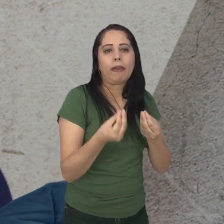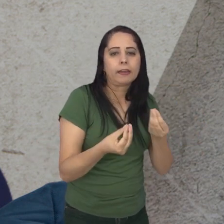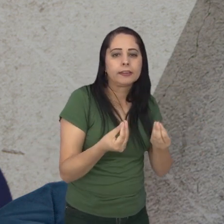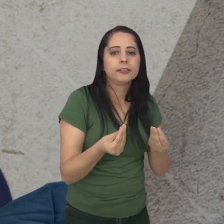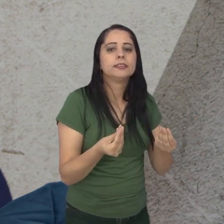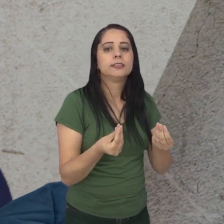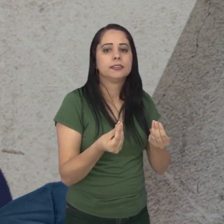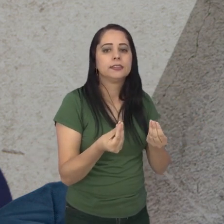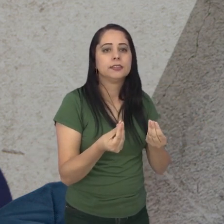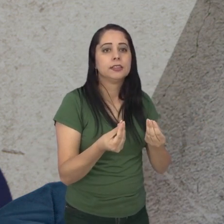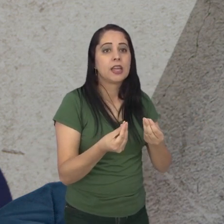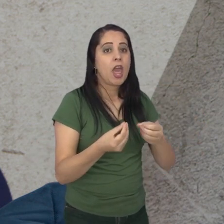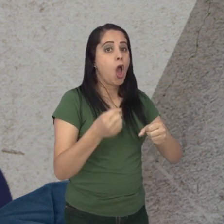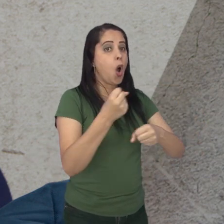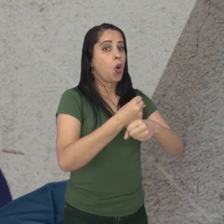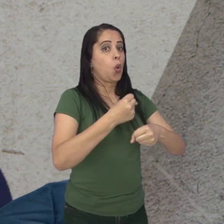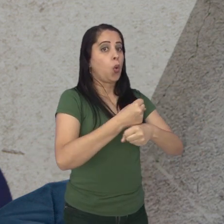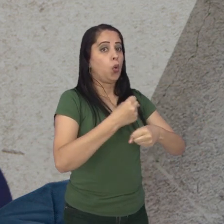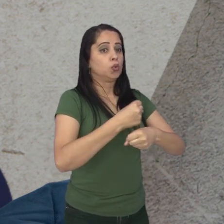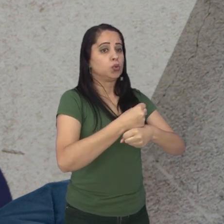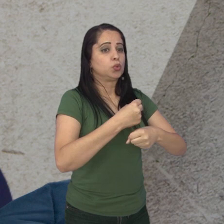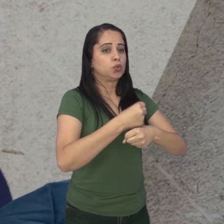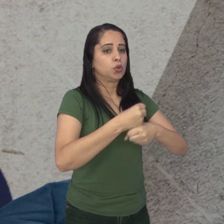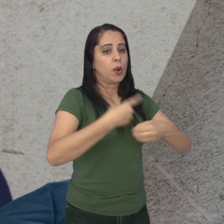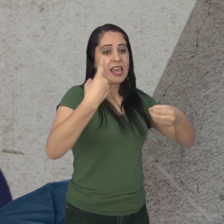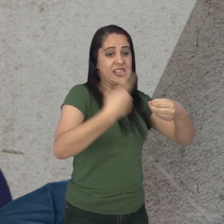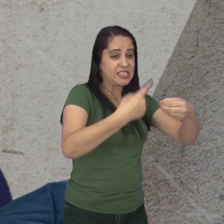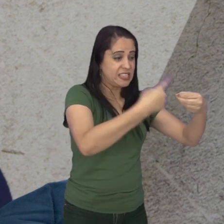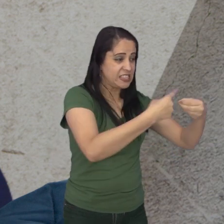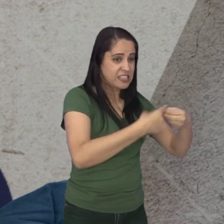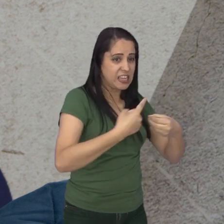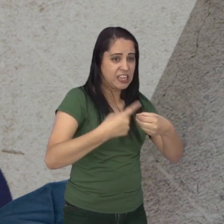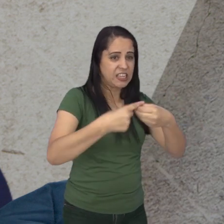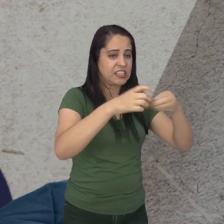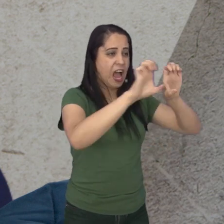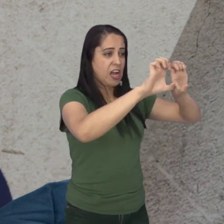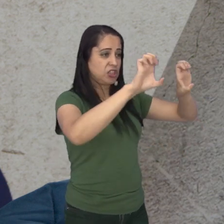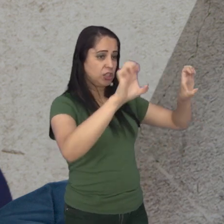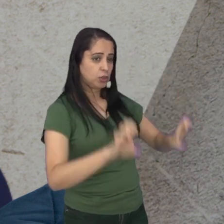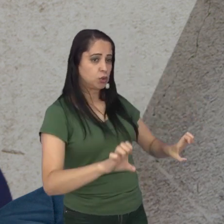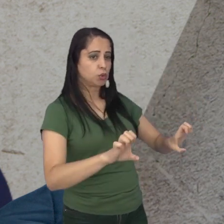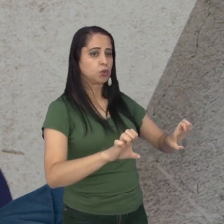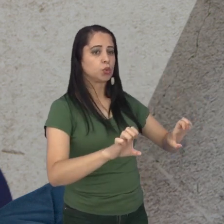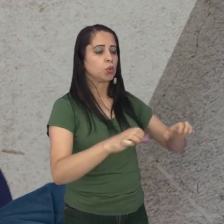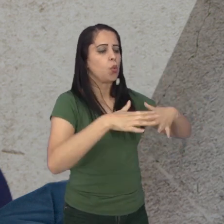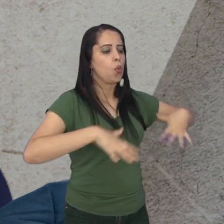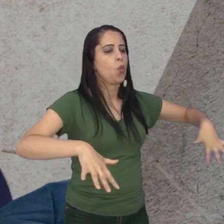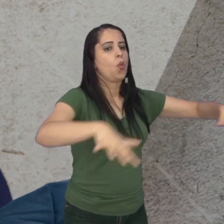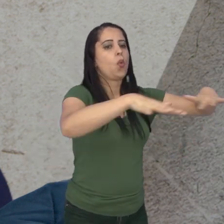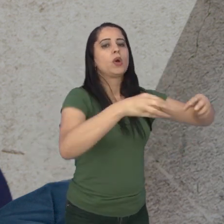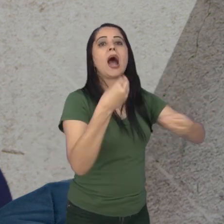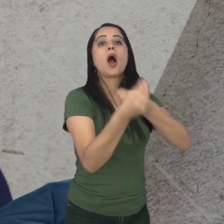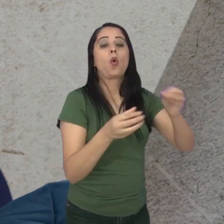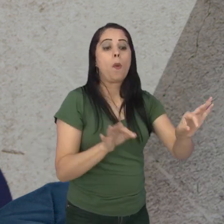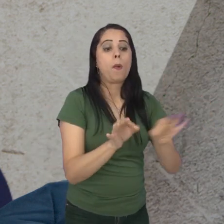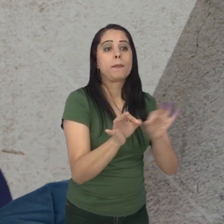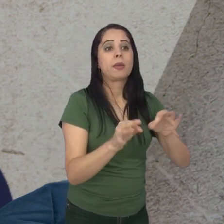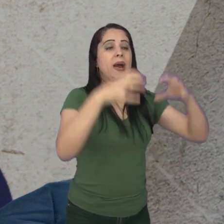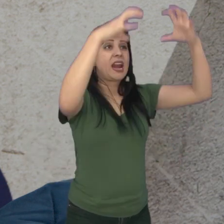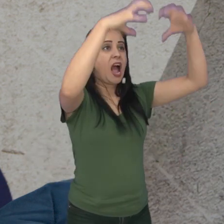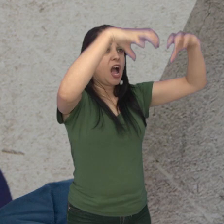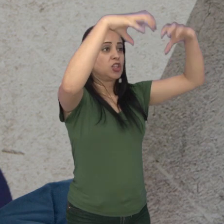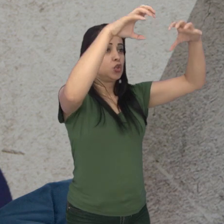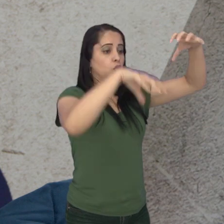Verticais, prédios, obras urbanas de infraestrutura, de água de chuva,